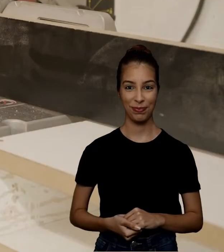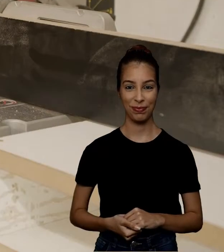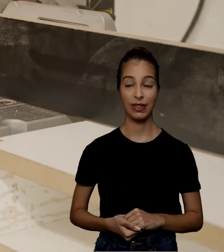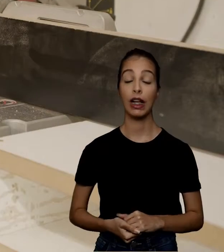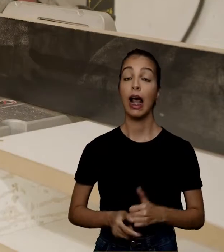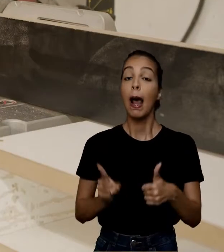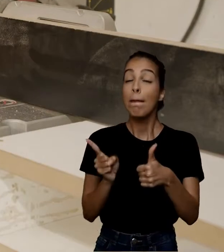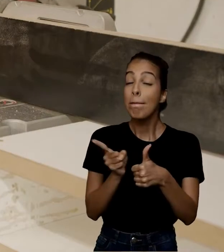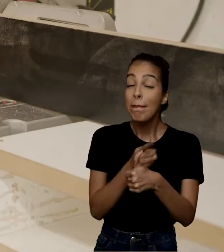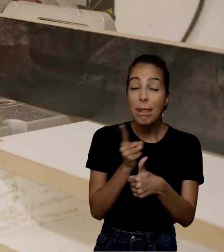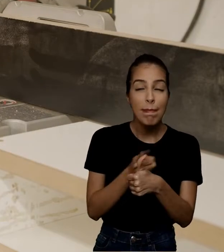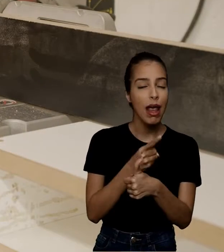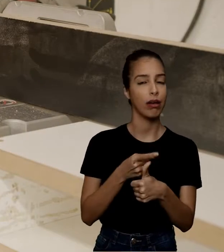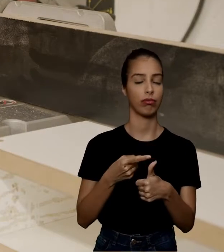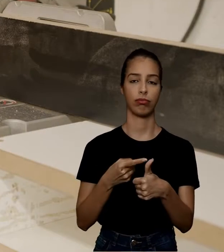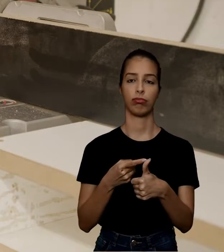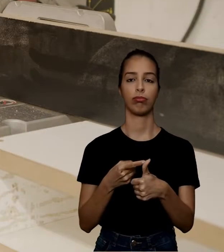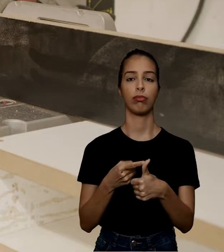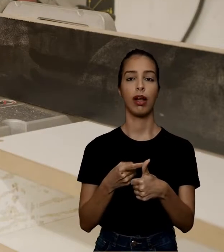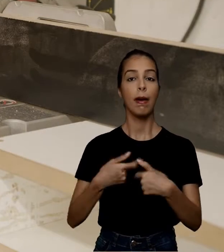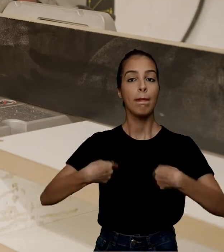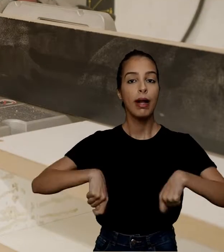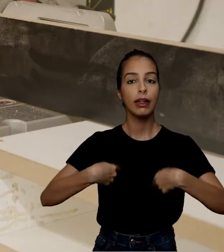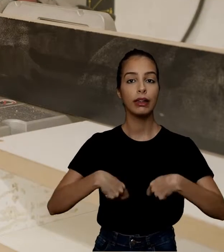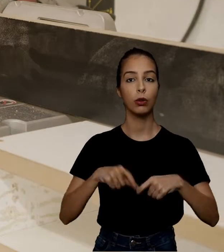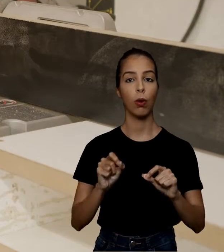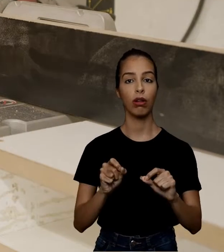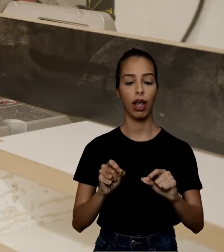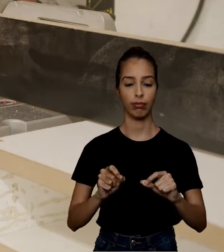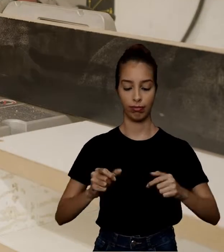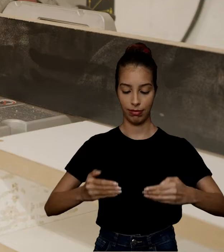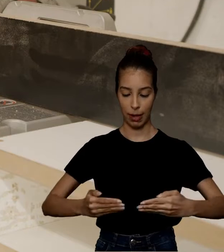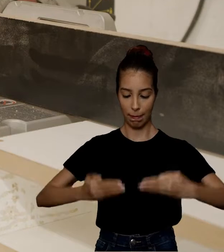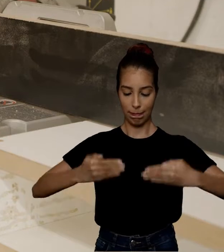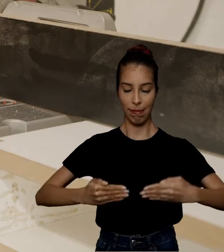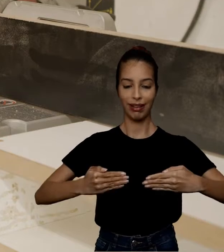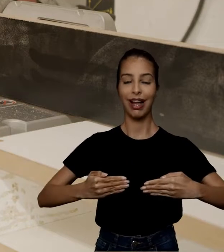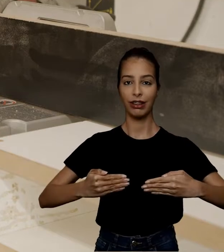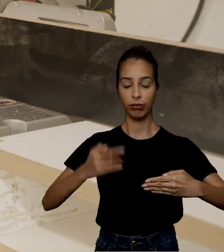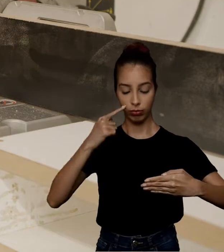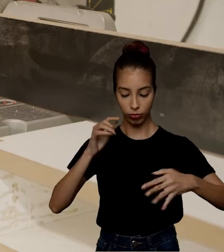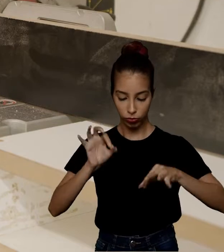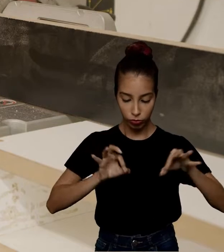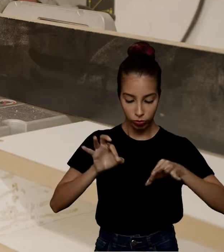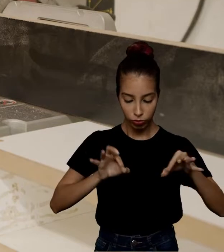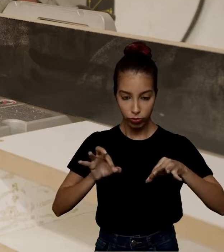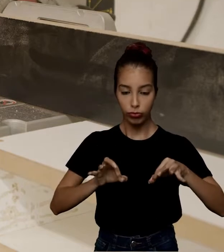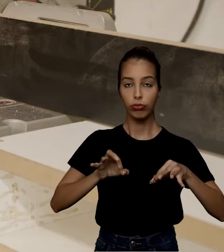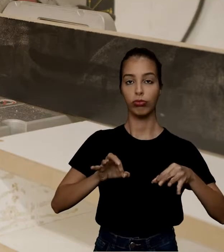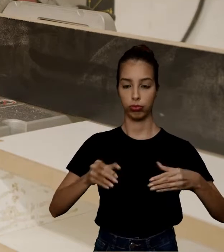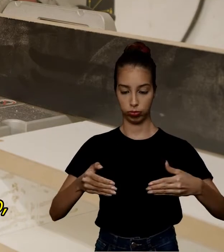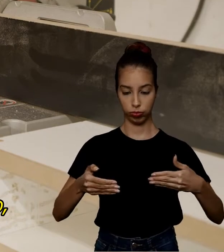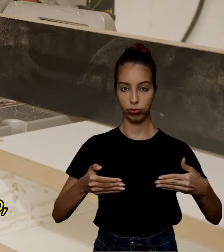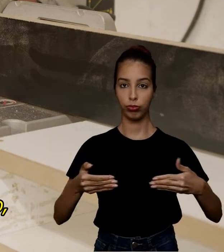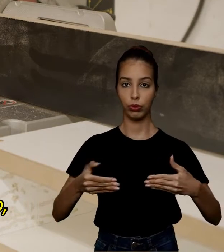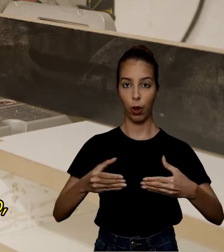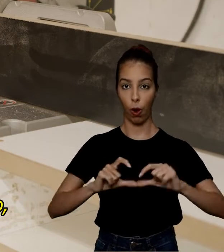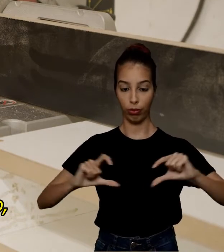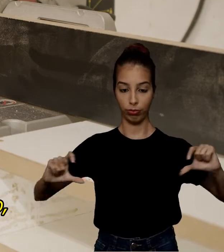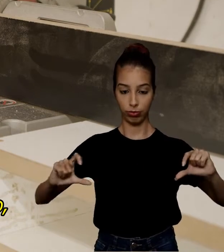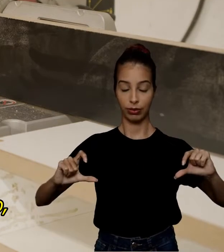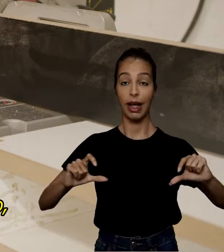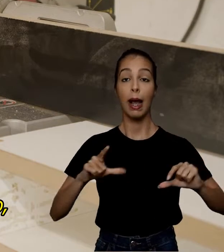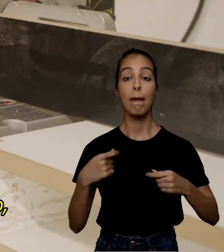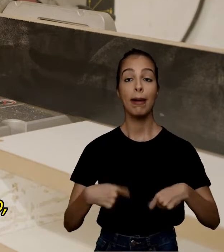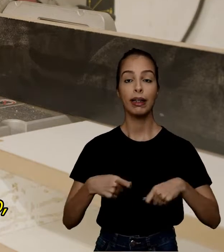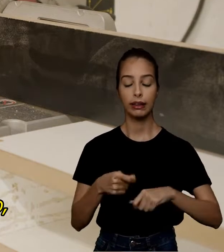Então, a primeira coisa, antes de iniciar o corte, é a regulagem do batente e verificar se a máquina está correta. O ângulo tem que estar no